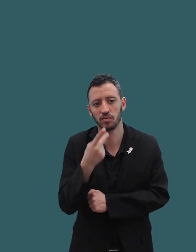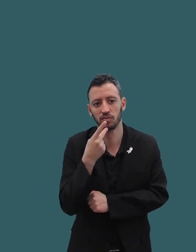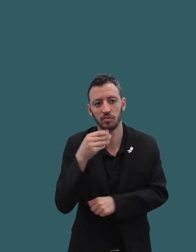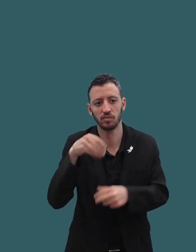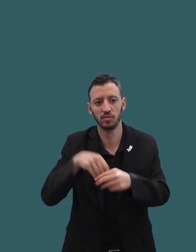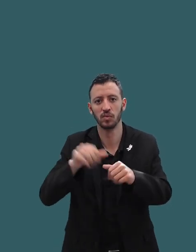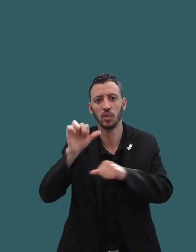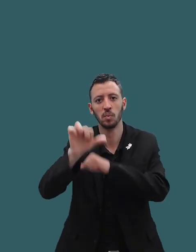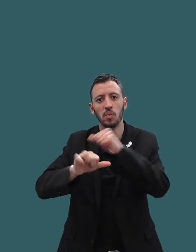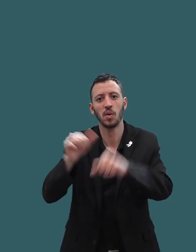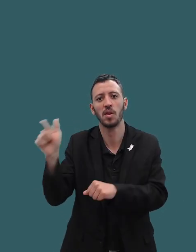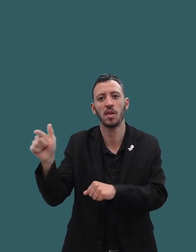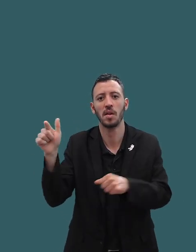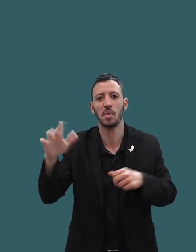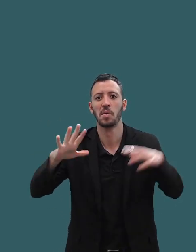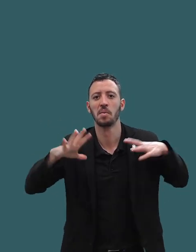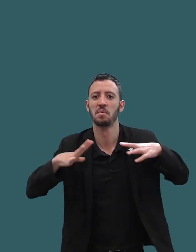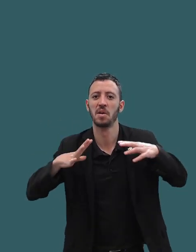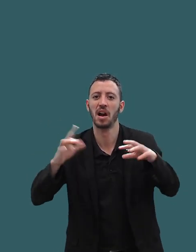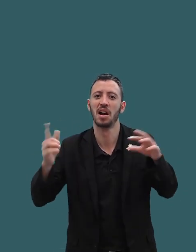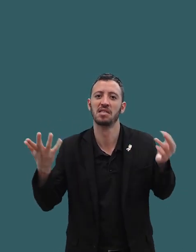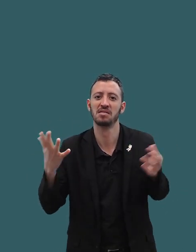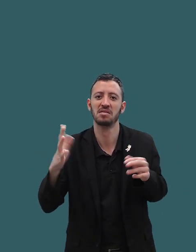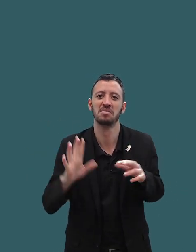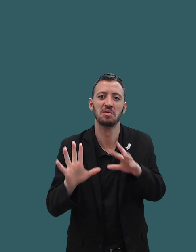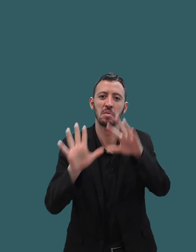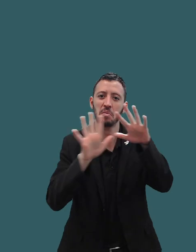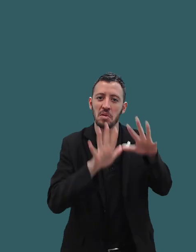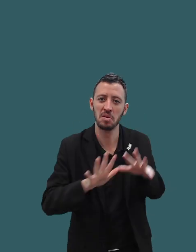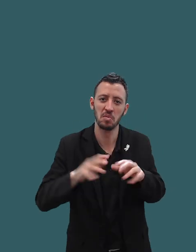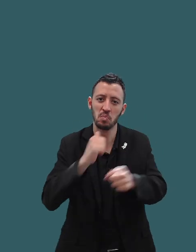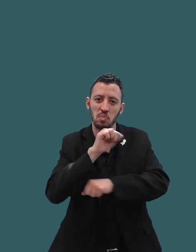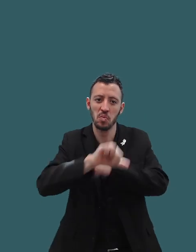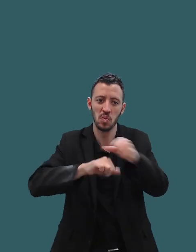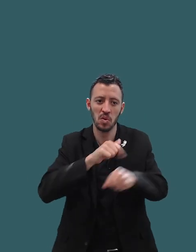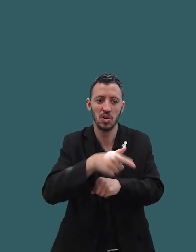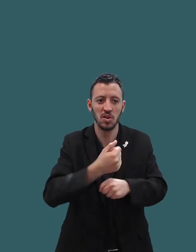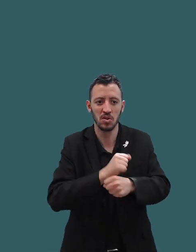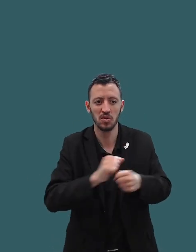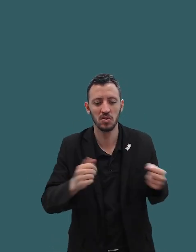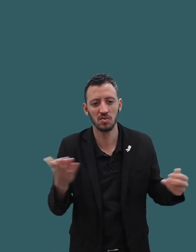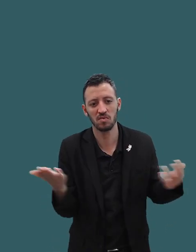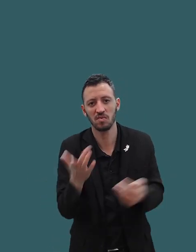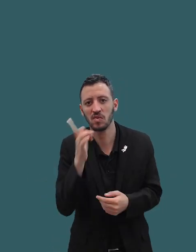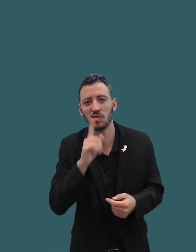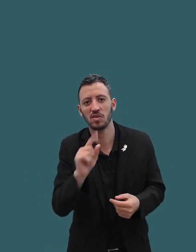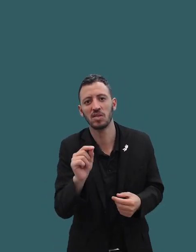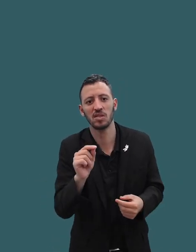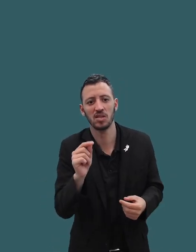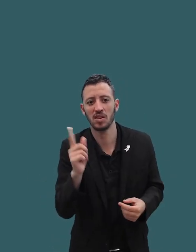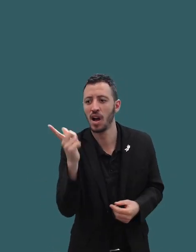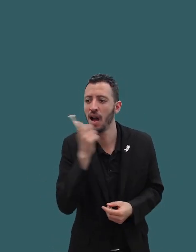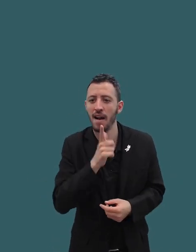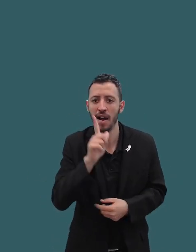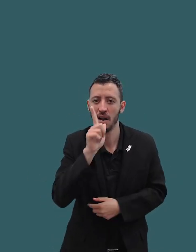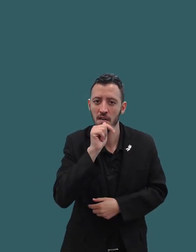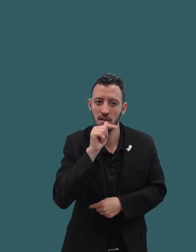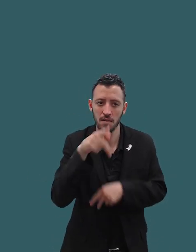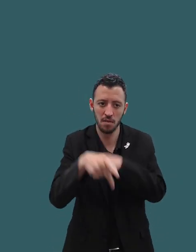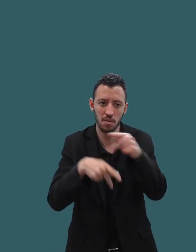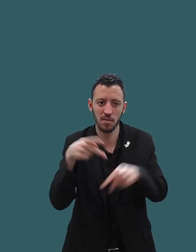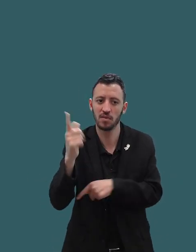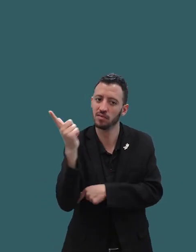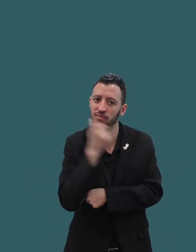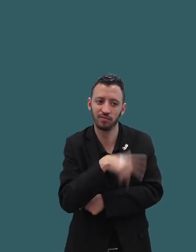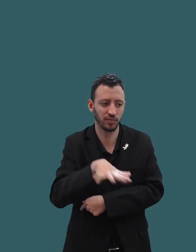transformou num parque e, com isso, salvou o aquífero gigantesco que nós temos naquela região, garantindo, então, água para que a população pudesse